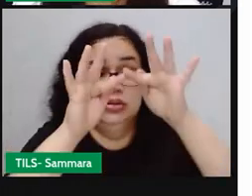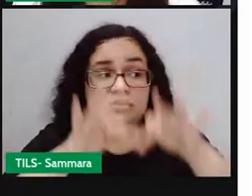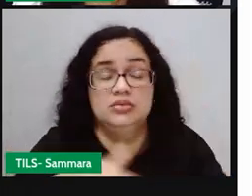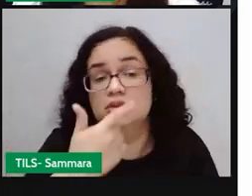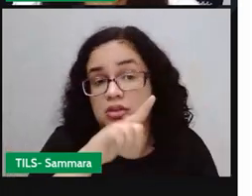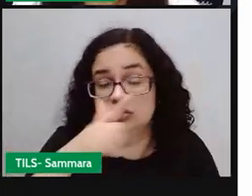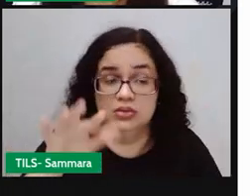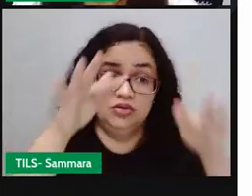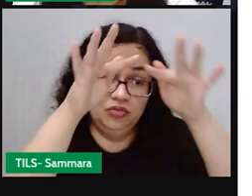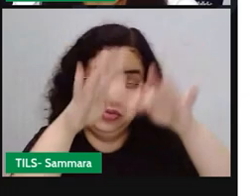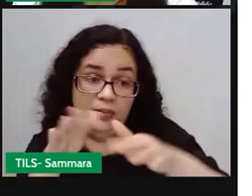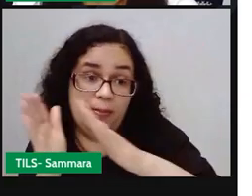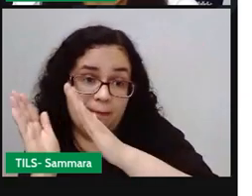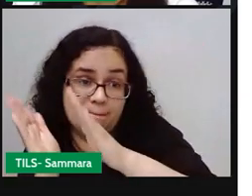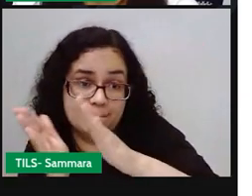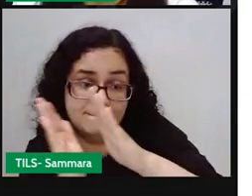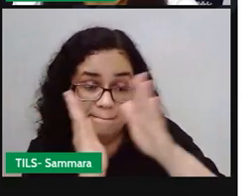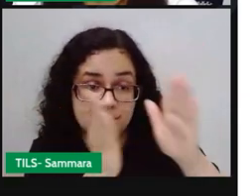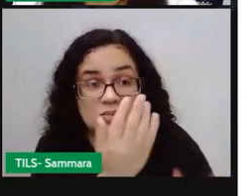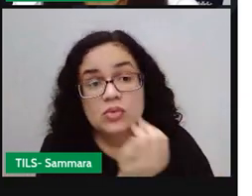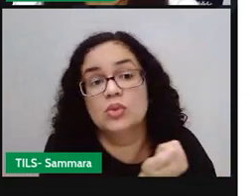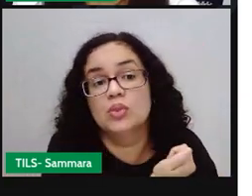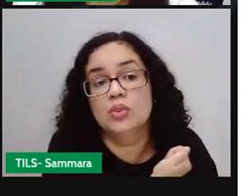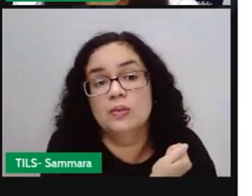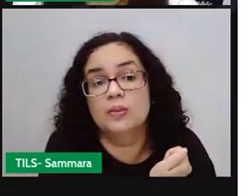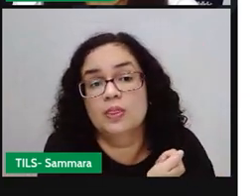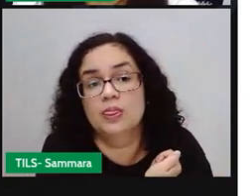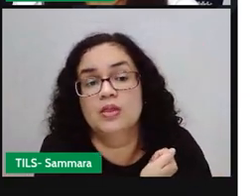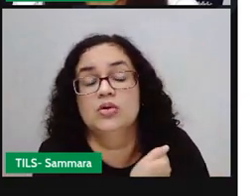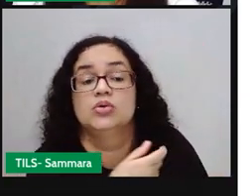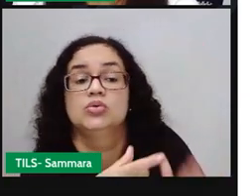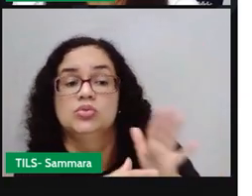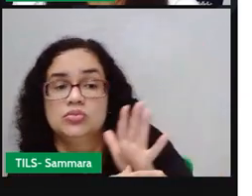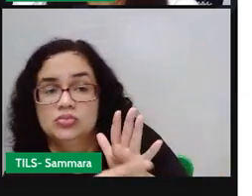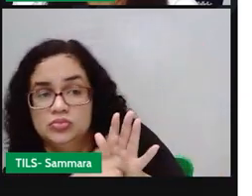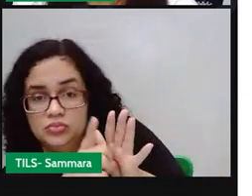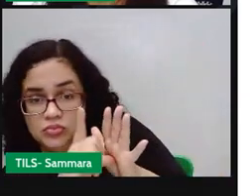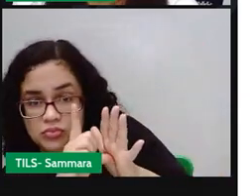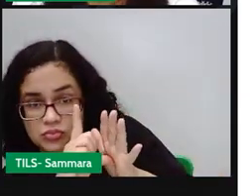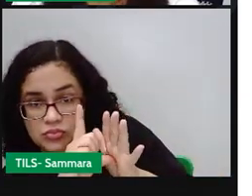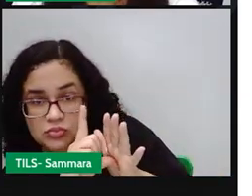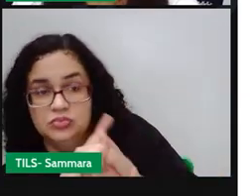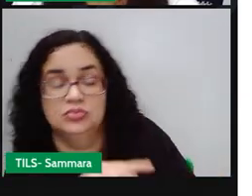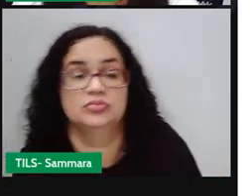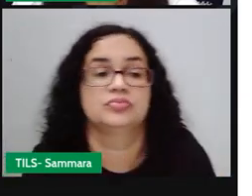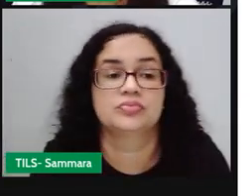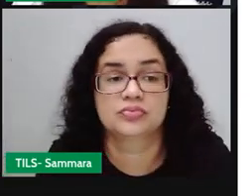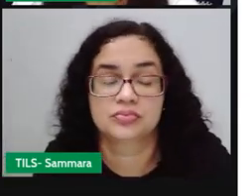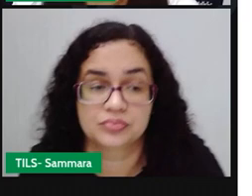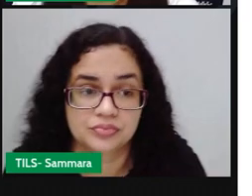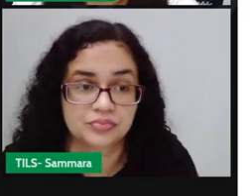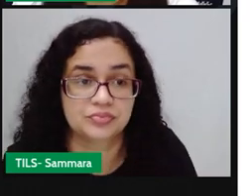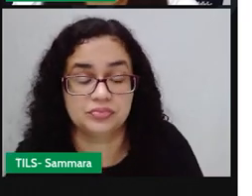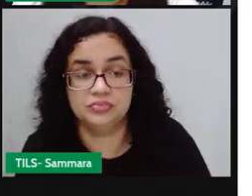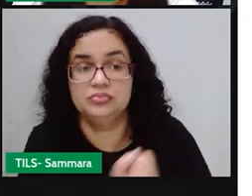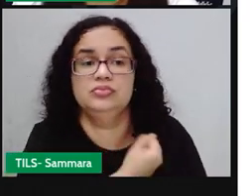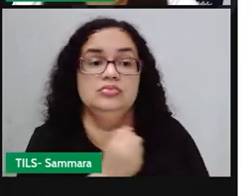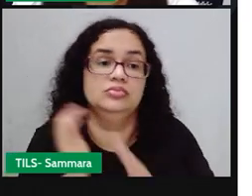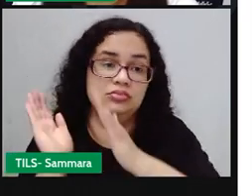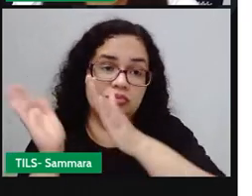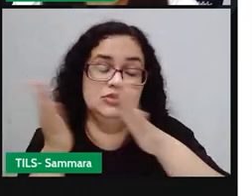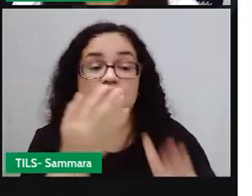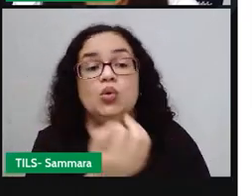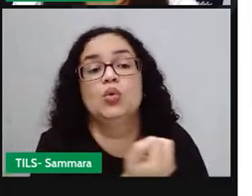números obedecendo uma determinada ordem definida antecipadamente. Então, sequência numérica